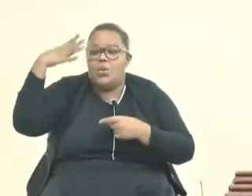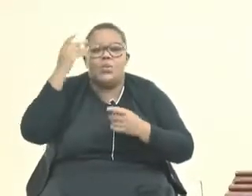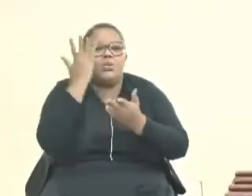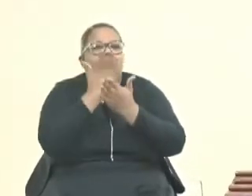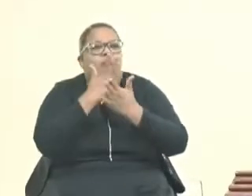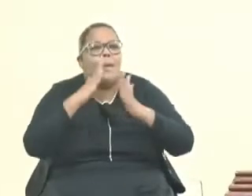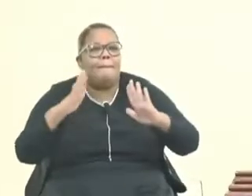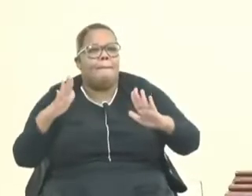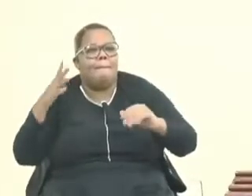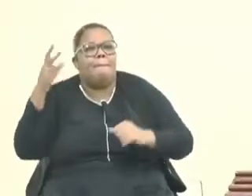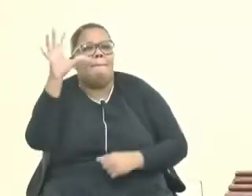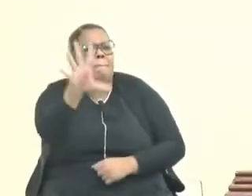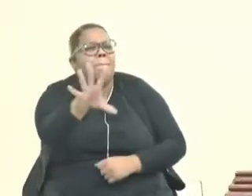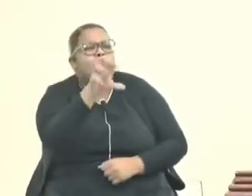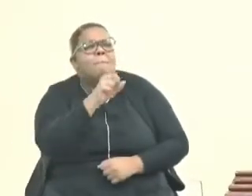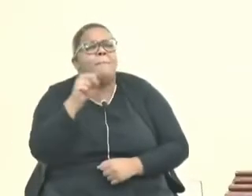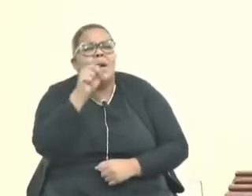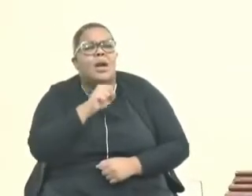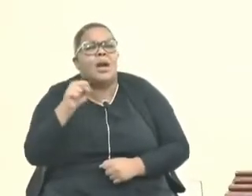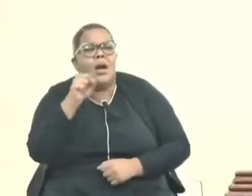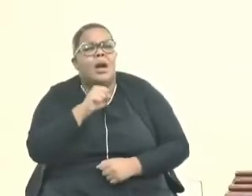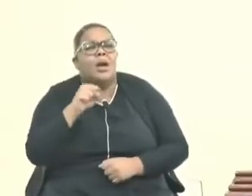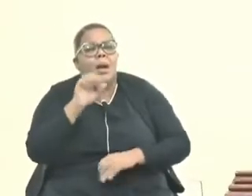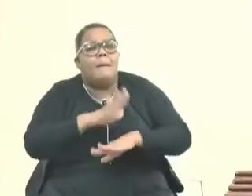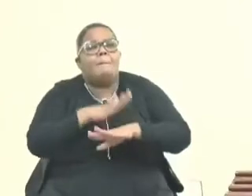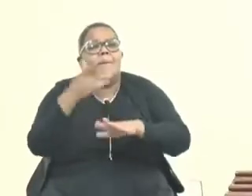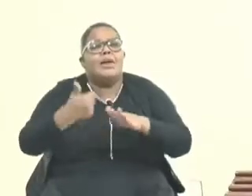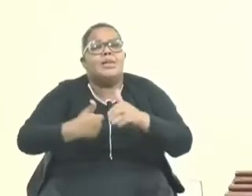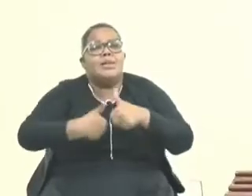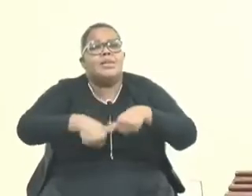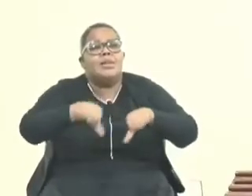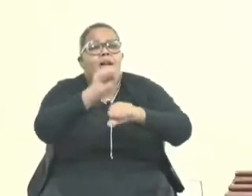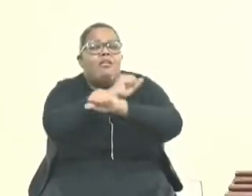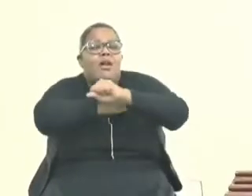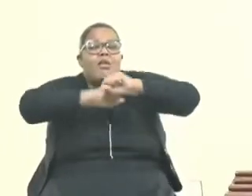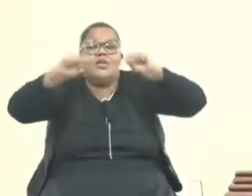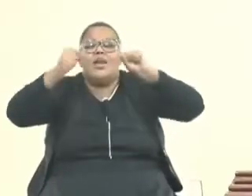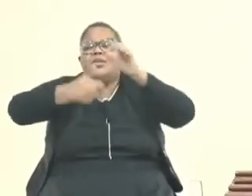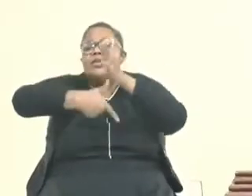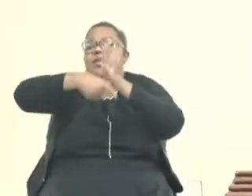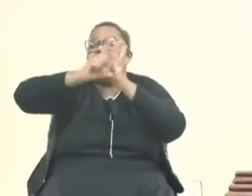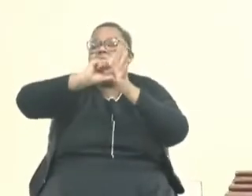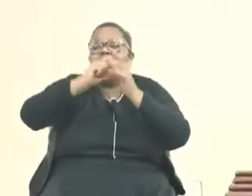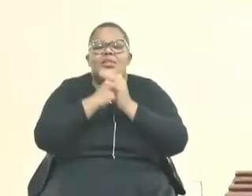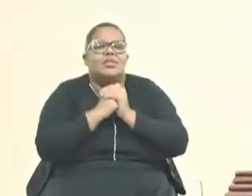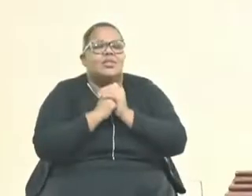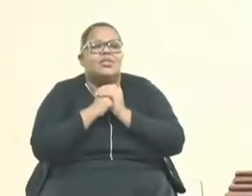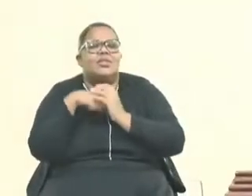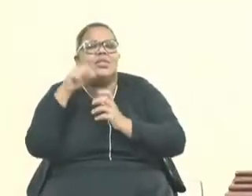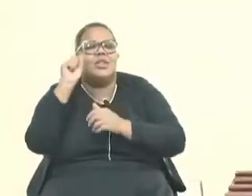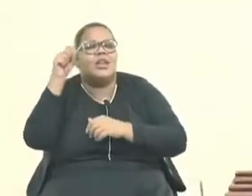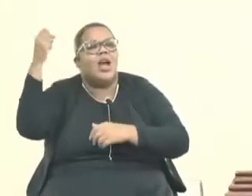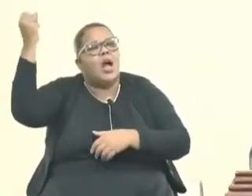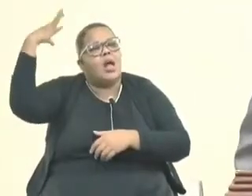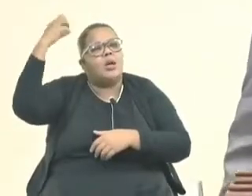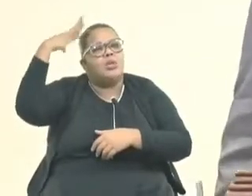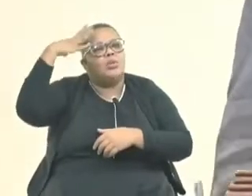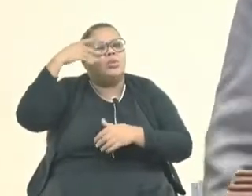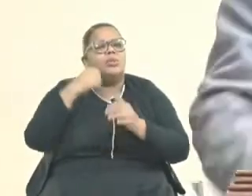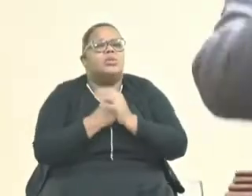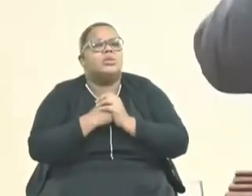mas Samuel estava acordado antes que a lâmpada do templo se apagasse